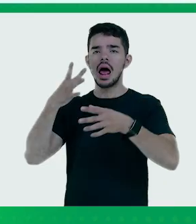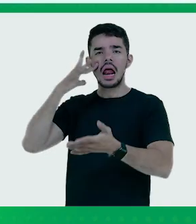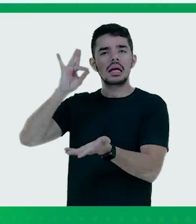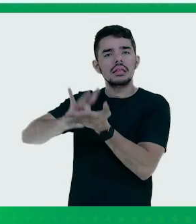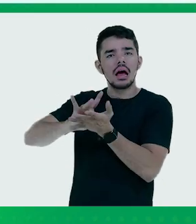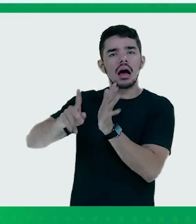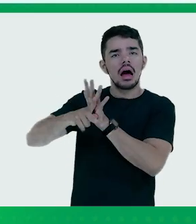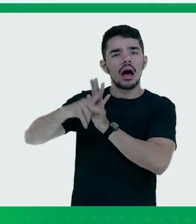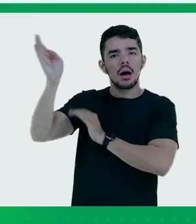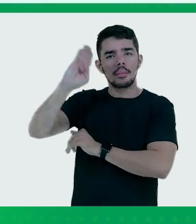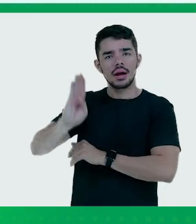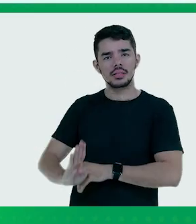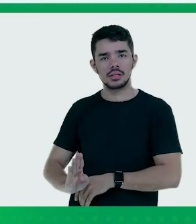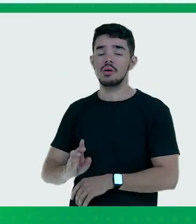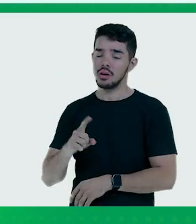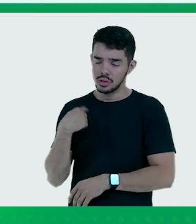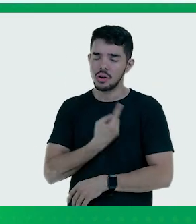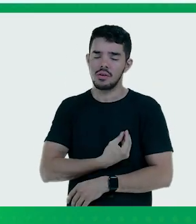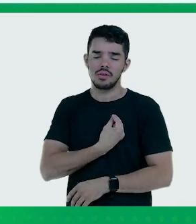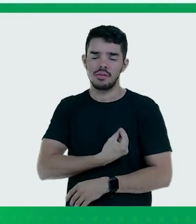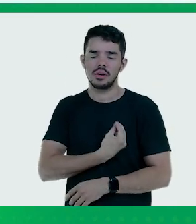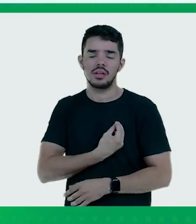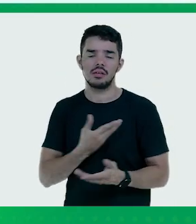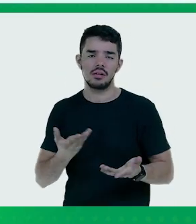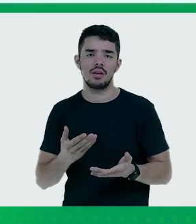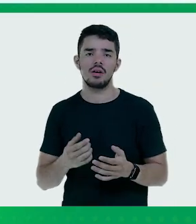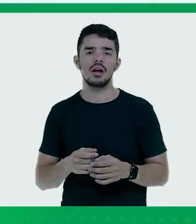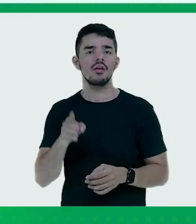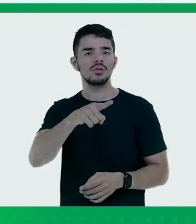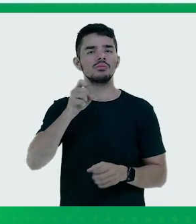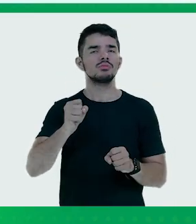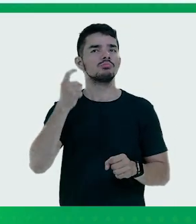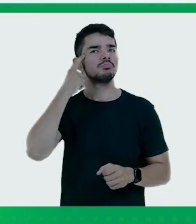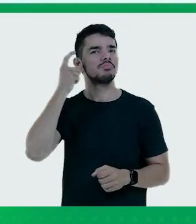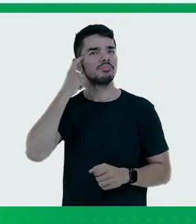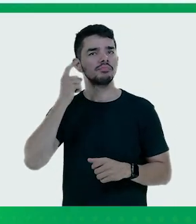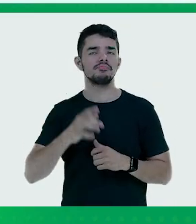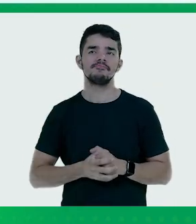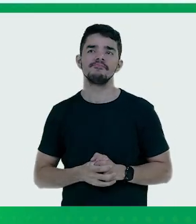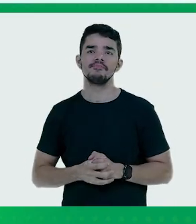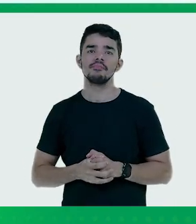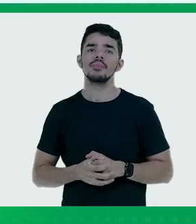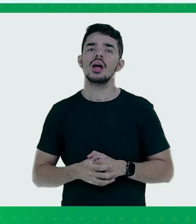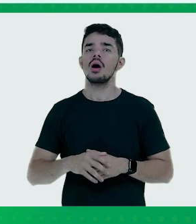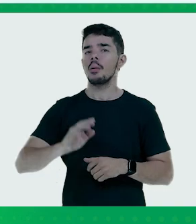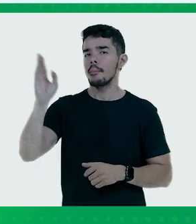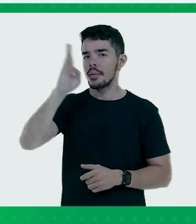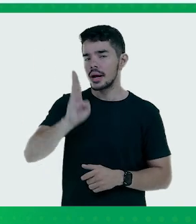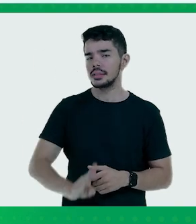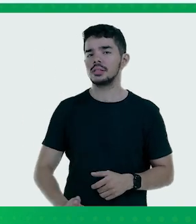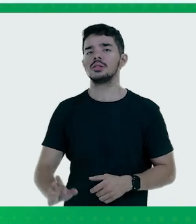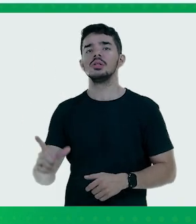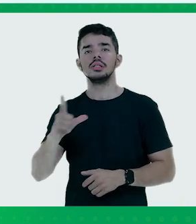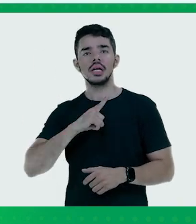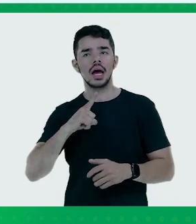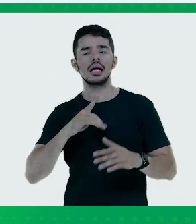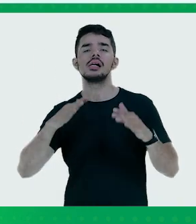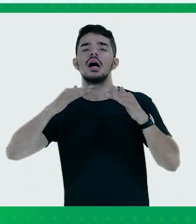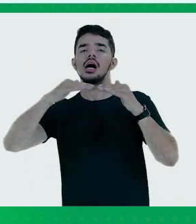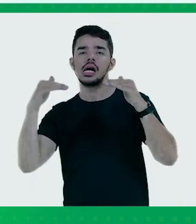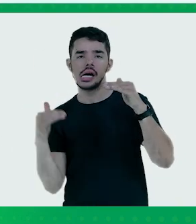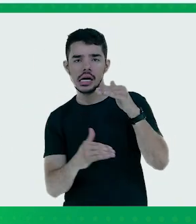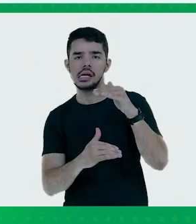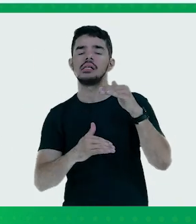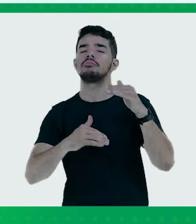Brasil, esta que nós vivenciamos, e pensam que muitas vezes o Brasil ele tem essa